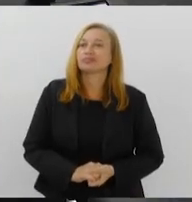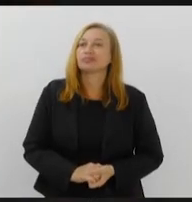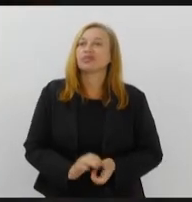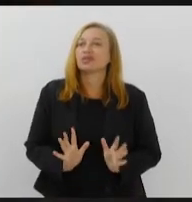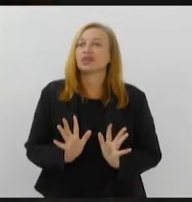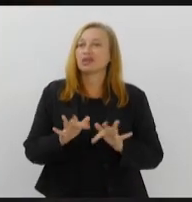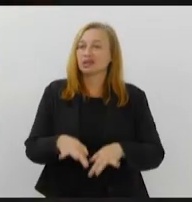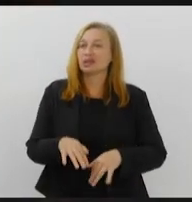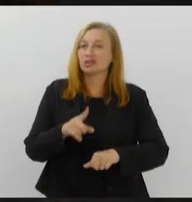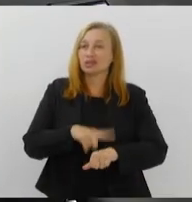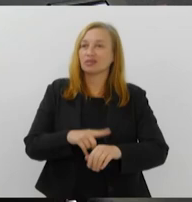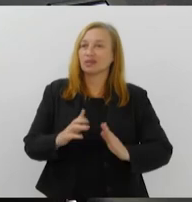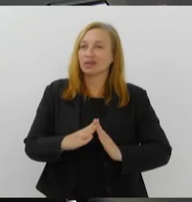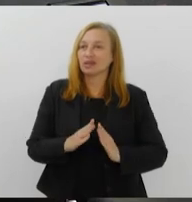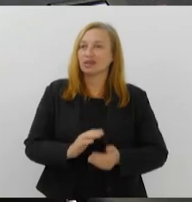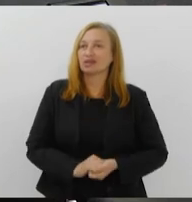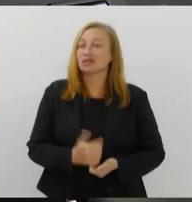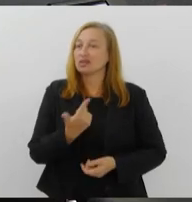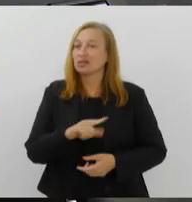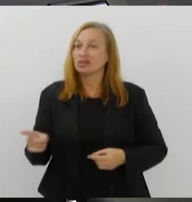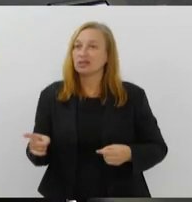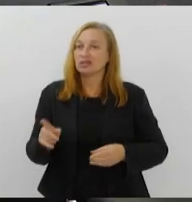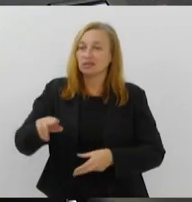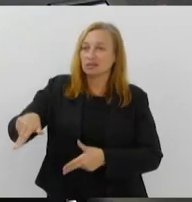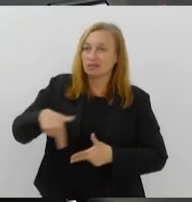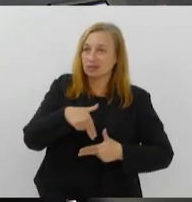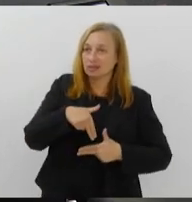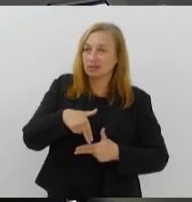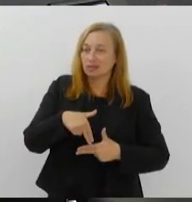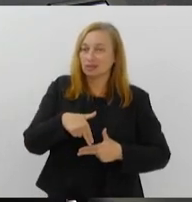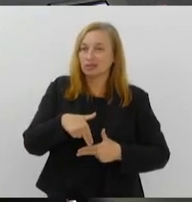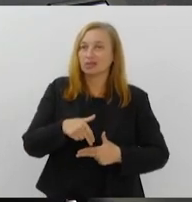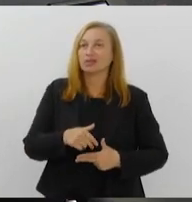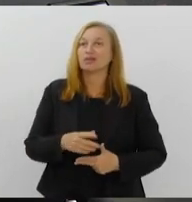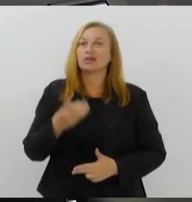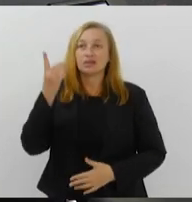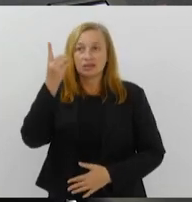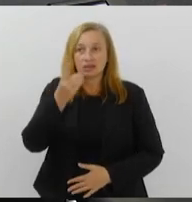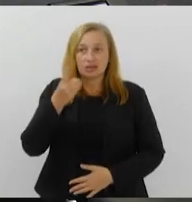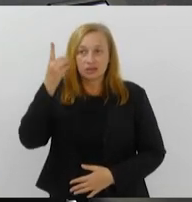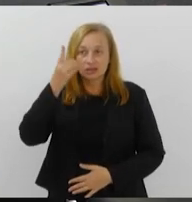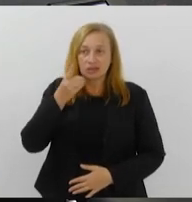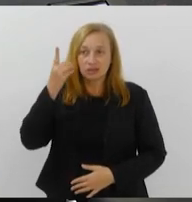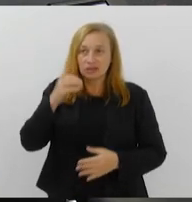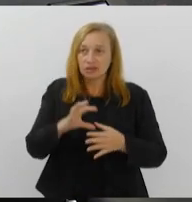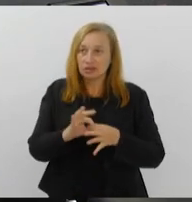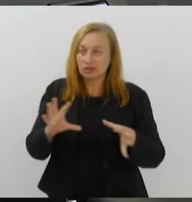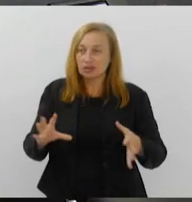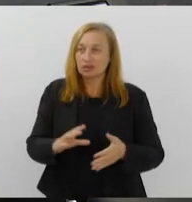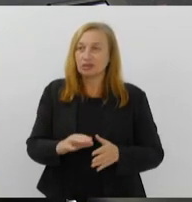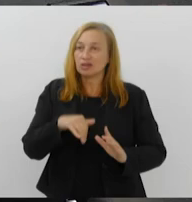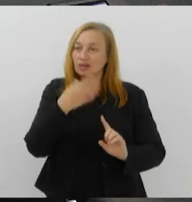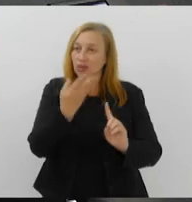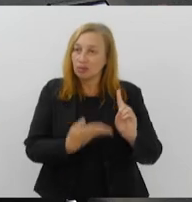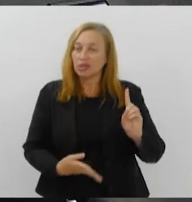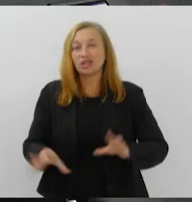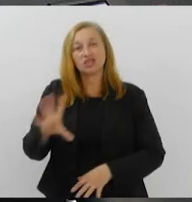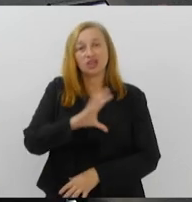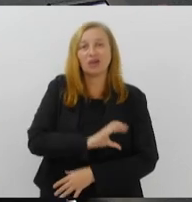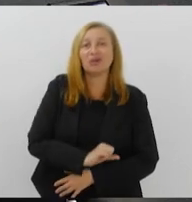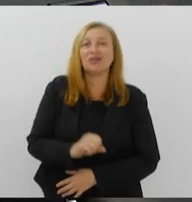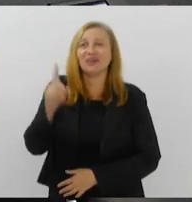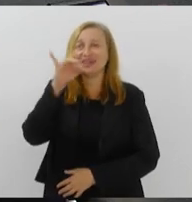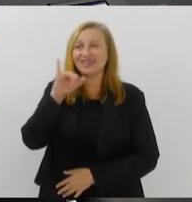Encerrado o tempo parlamentar e não havendo oradores inscritos, porque o deputado abriu mão... Em homenagem ao amor e ao Dia